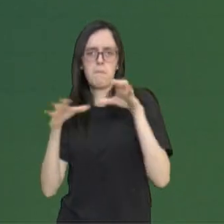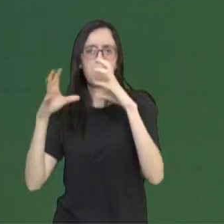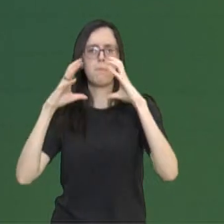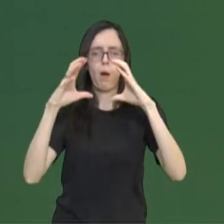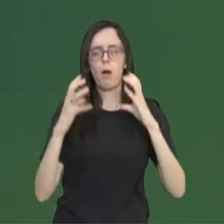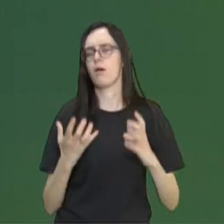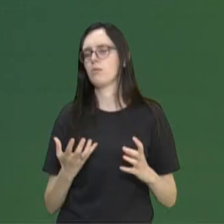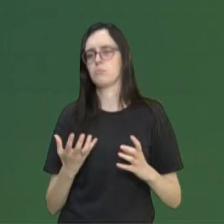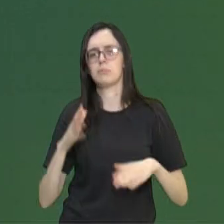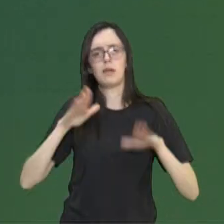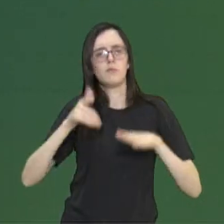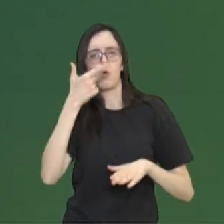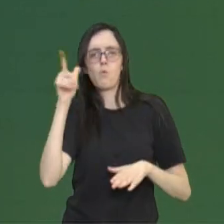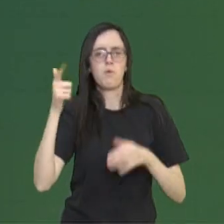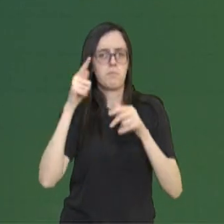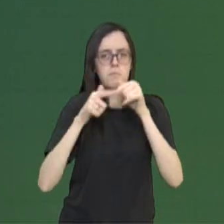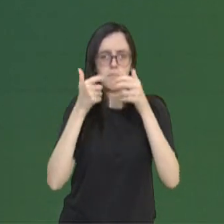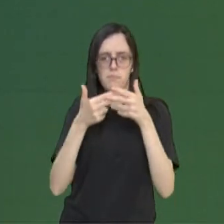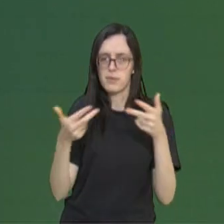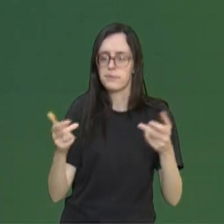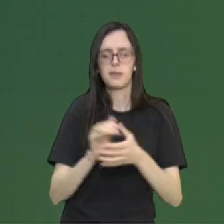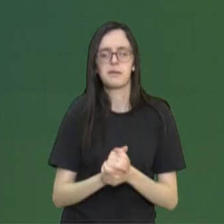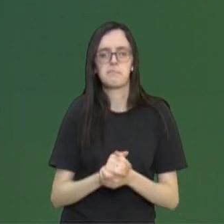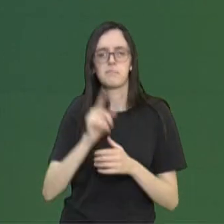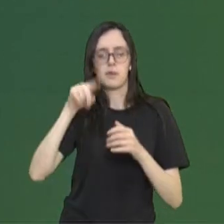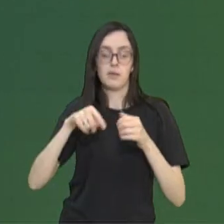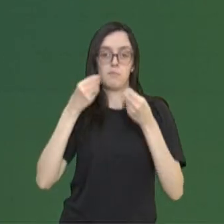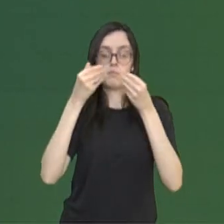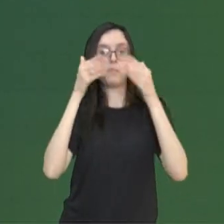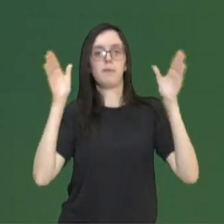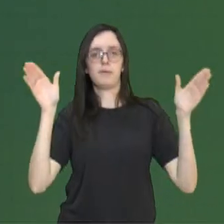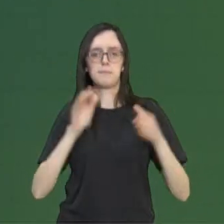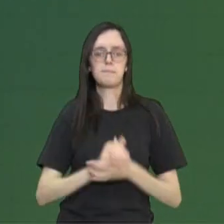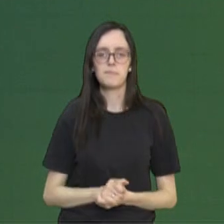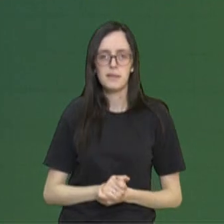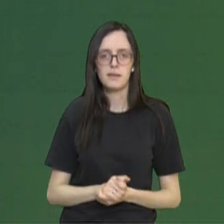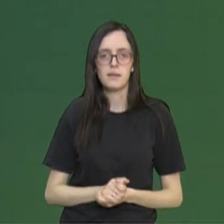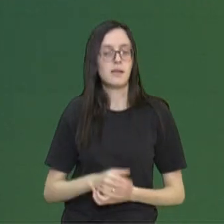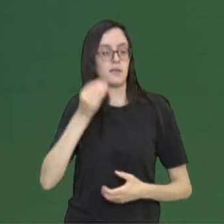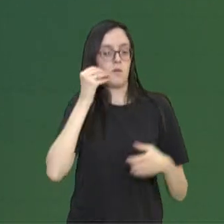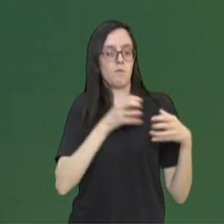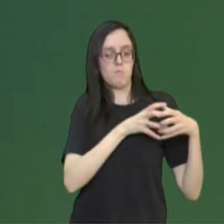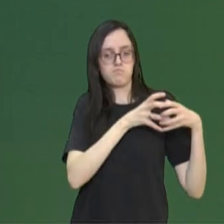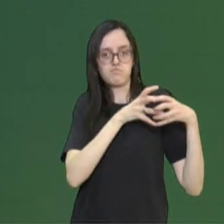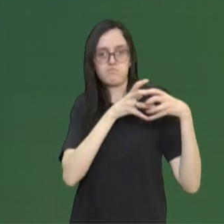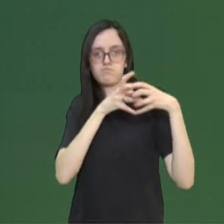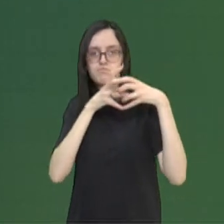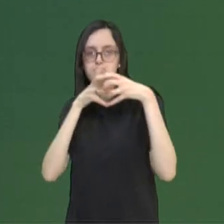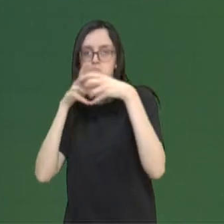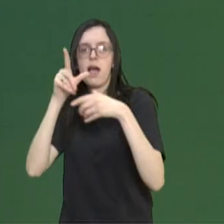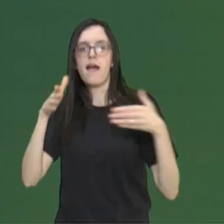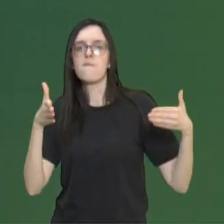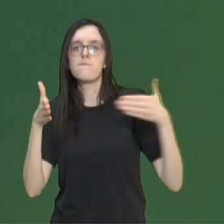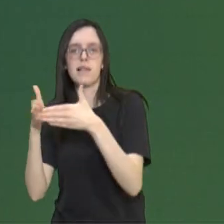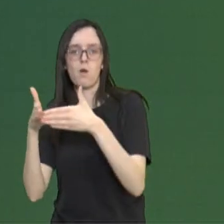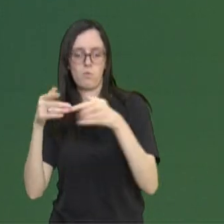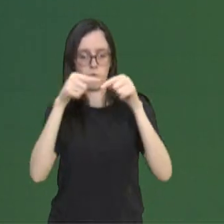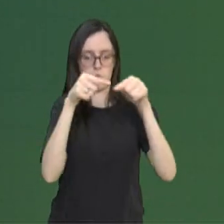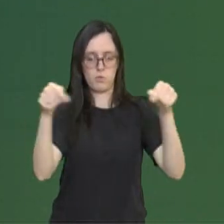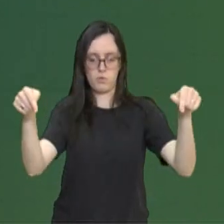né? Comparar a capacidade de uma equipe de introduzir, então, avançar, introduzir o